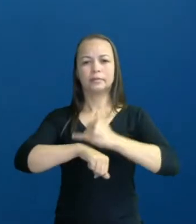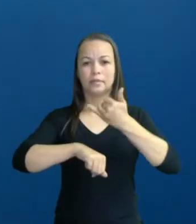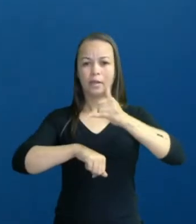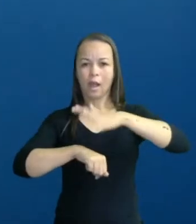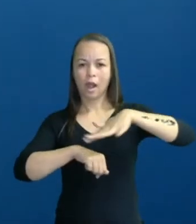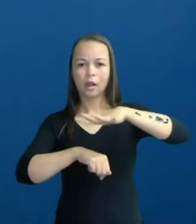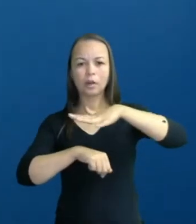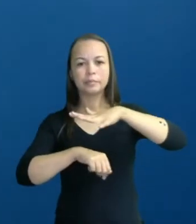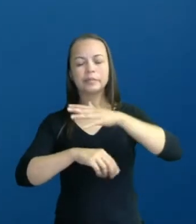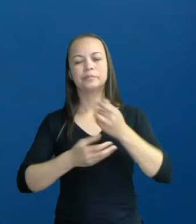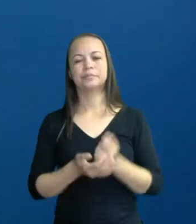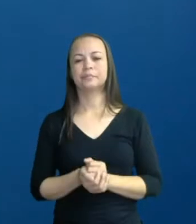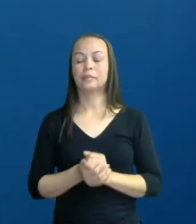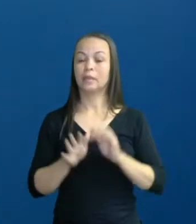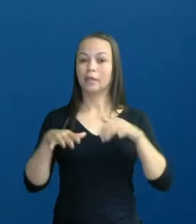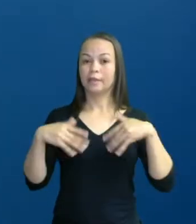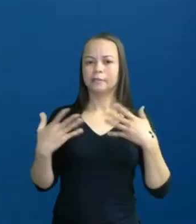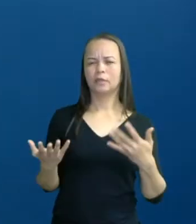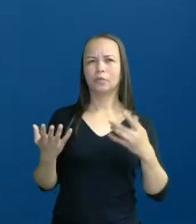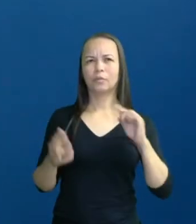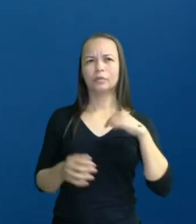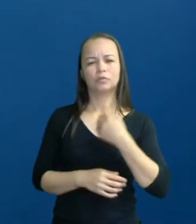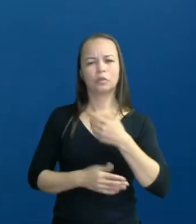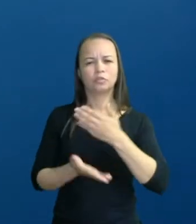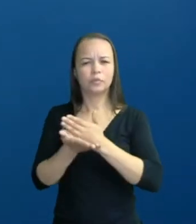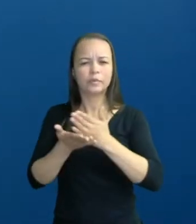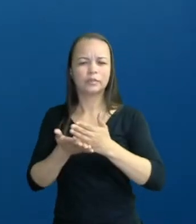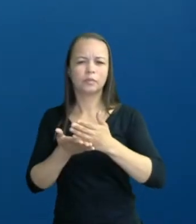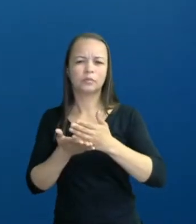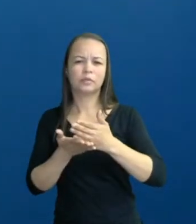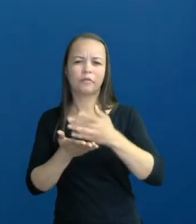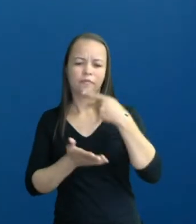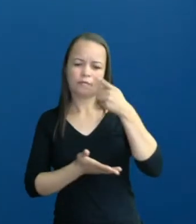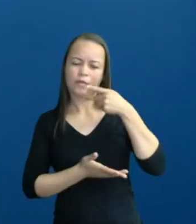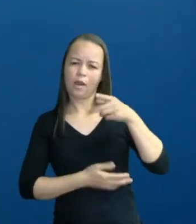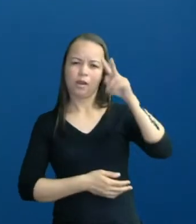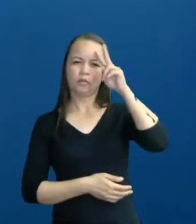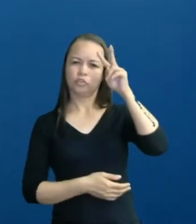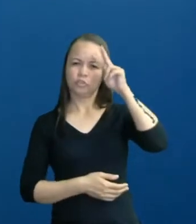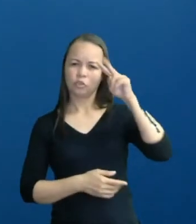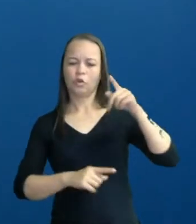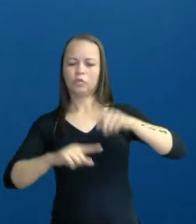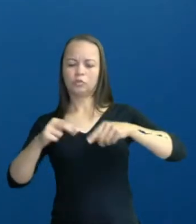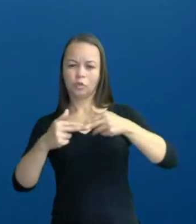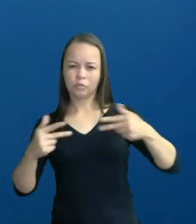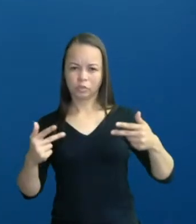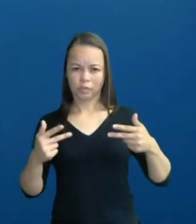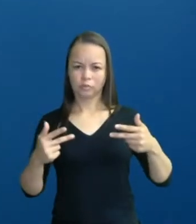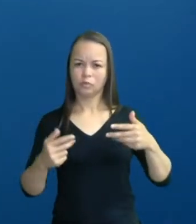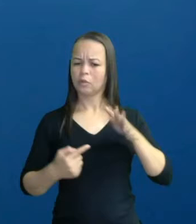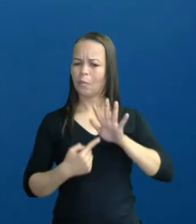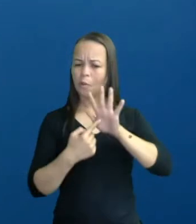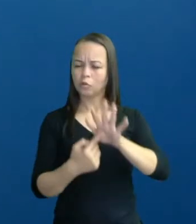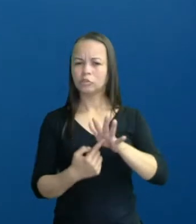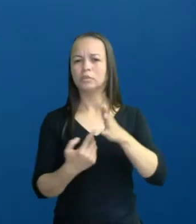quando a gente fala sobre a história dos objetos, a gente também está trazendo coisas,